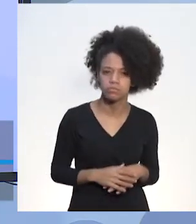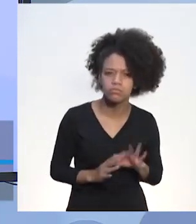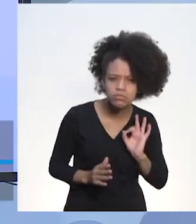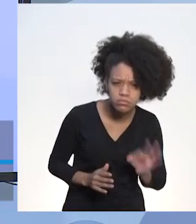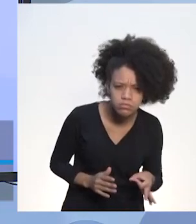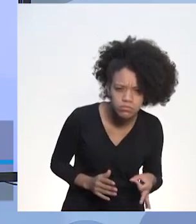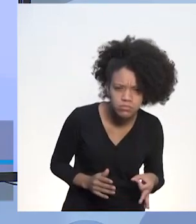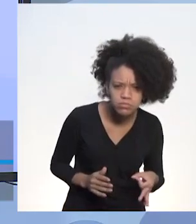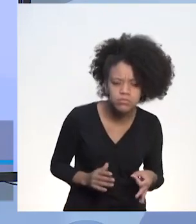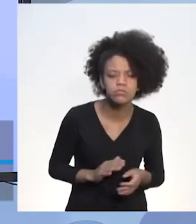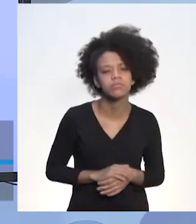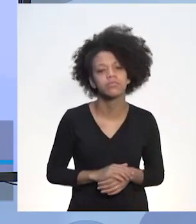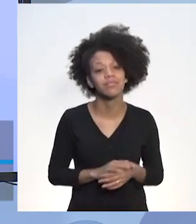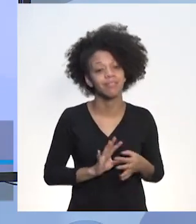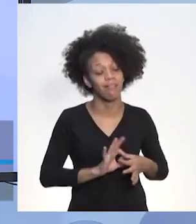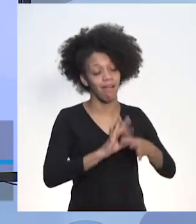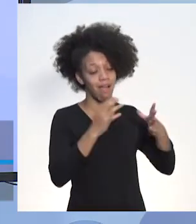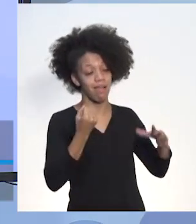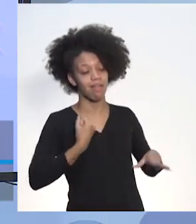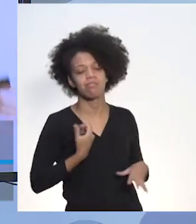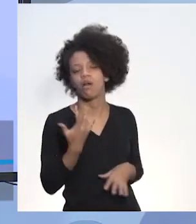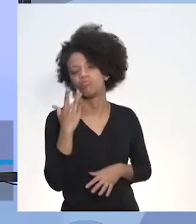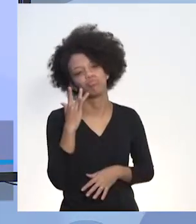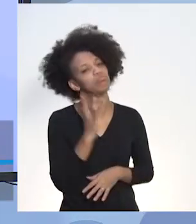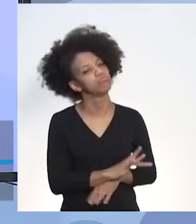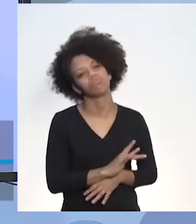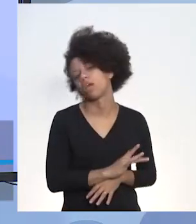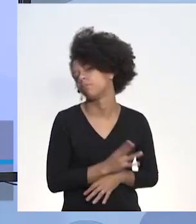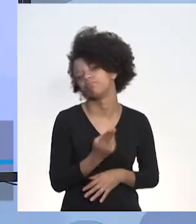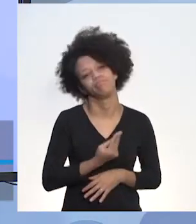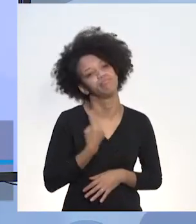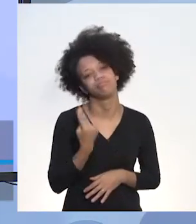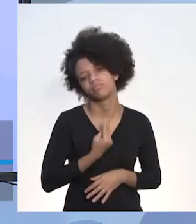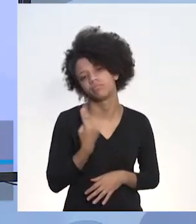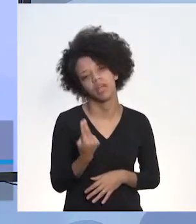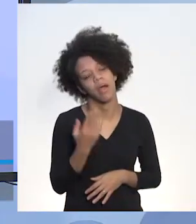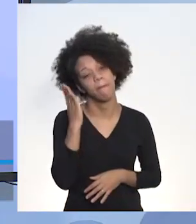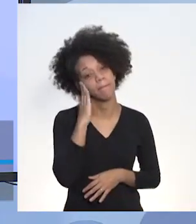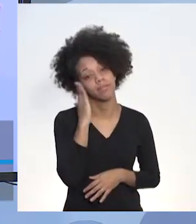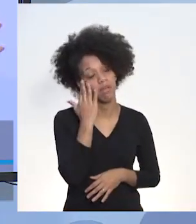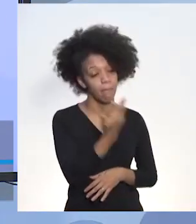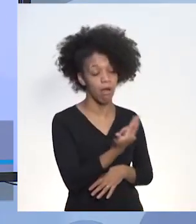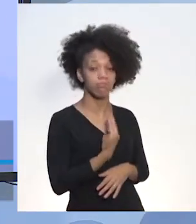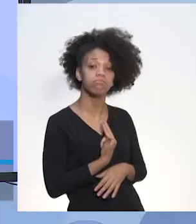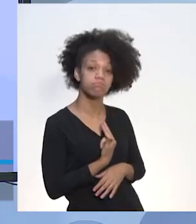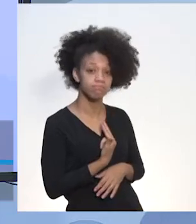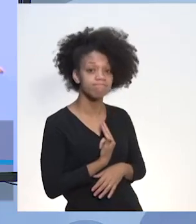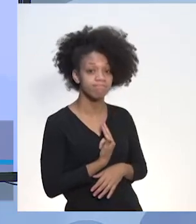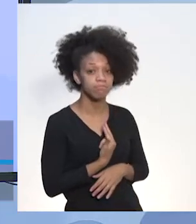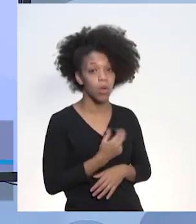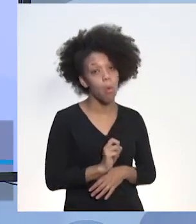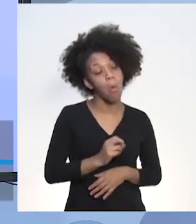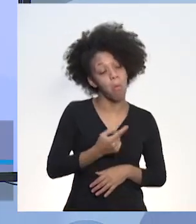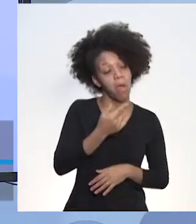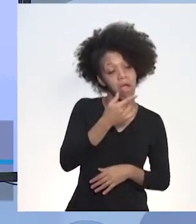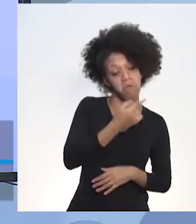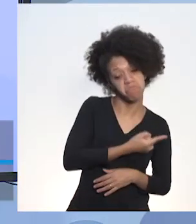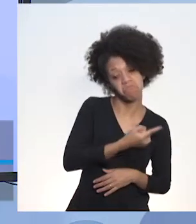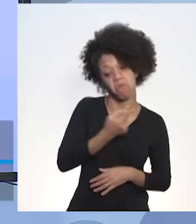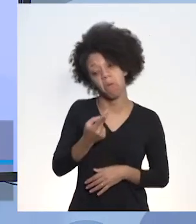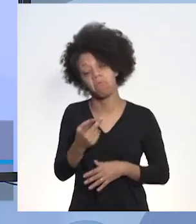Certo? Aleatório, é imprevisível. Se eu jogar a moeda, ou é um ou é outro,